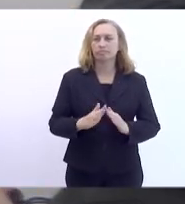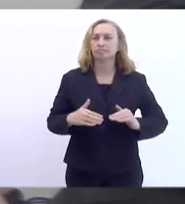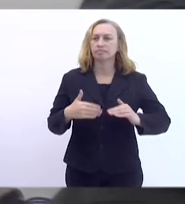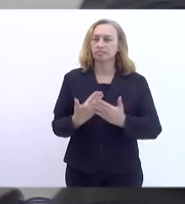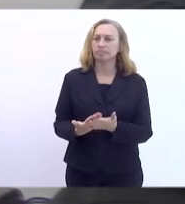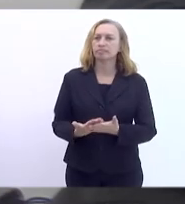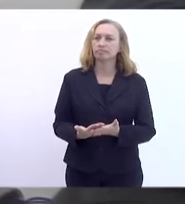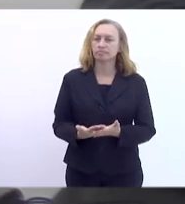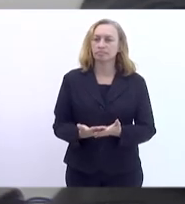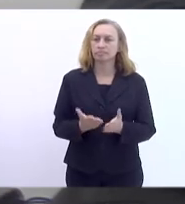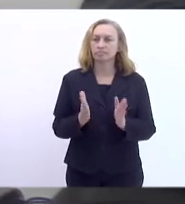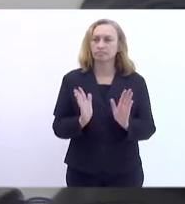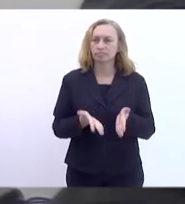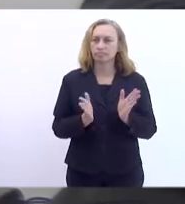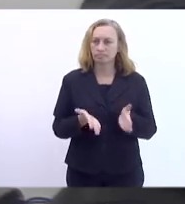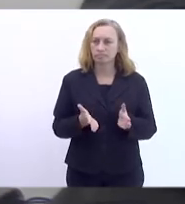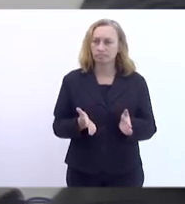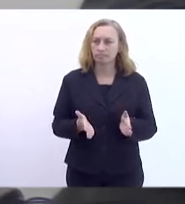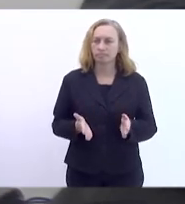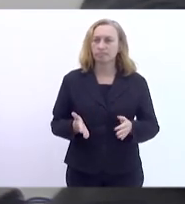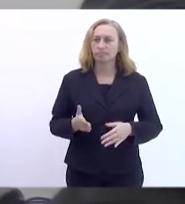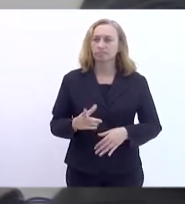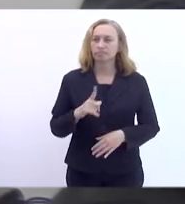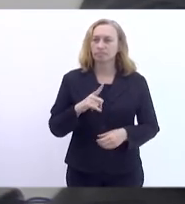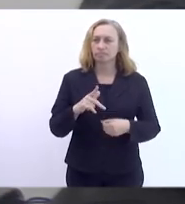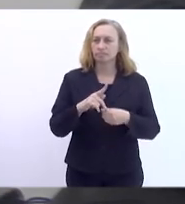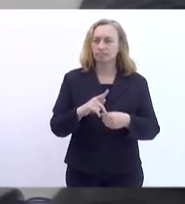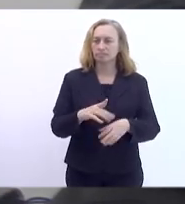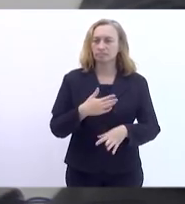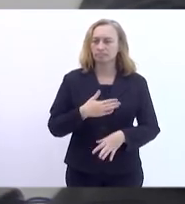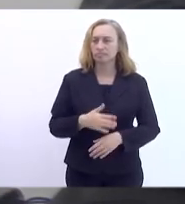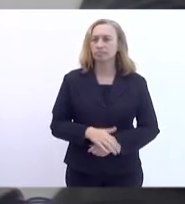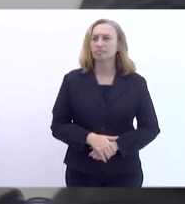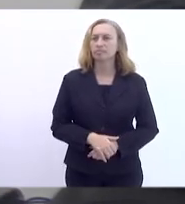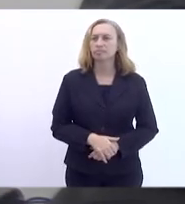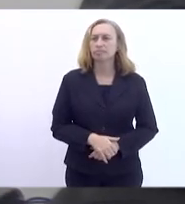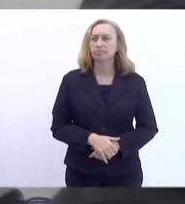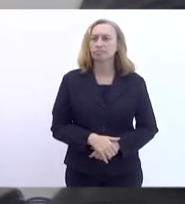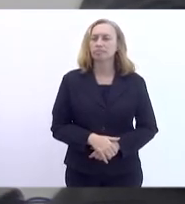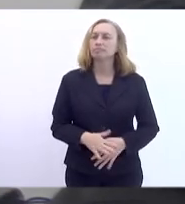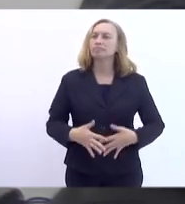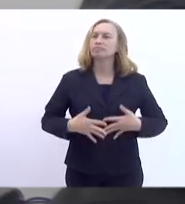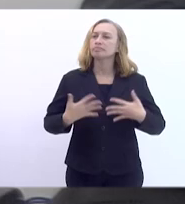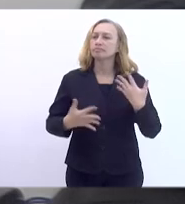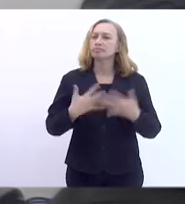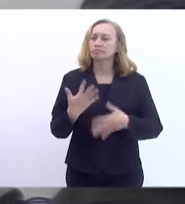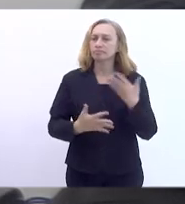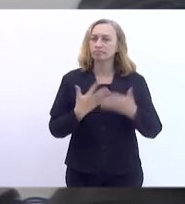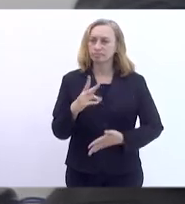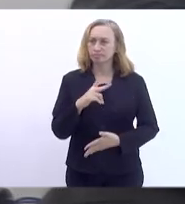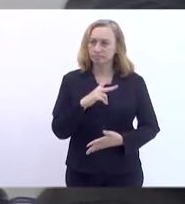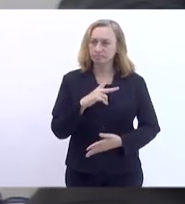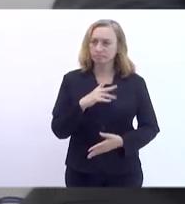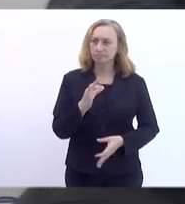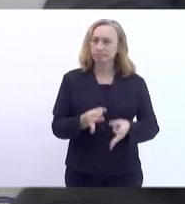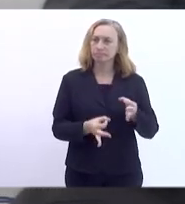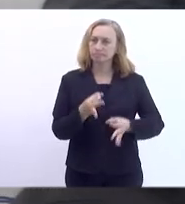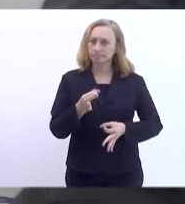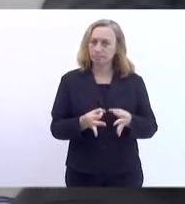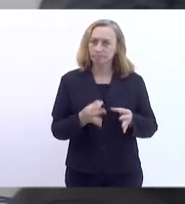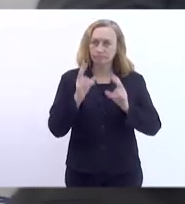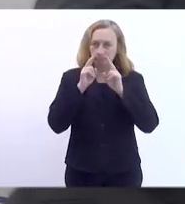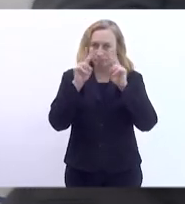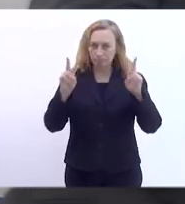civil que hoje tramitam na minha promotoria é dizer que da minha satisfação pessoal do contista jurídico